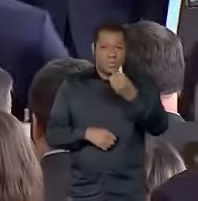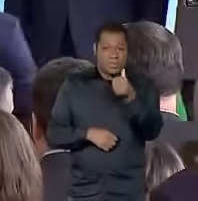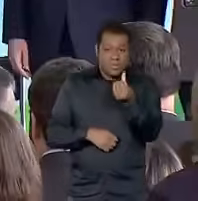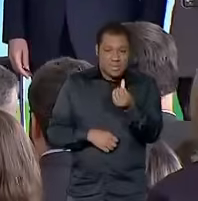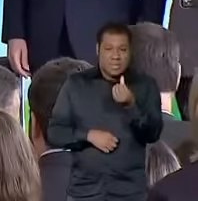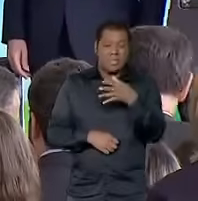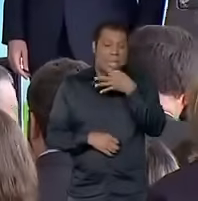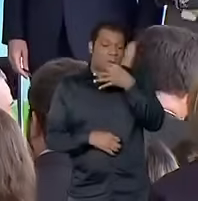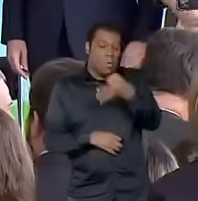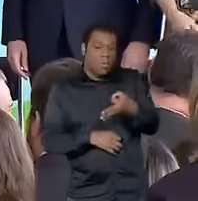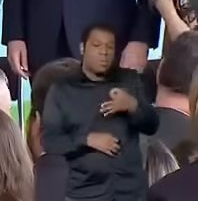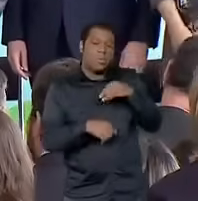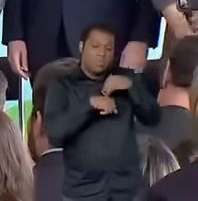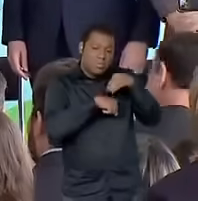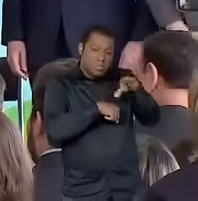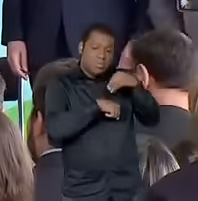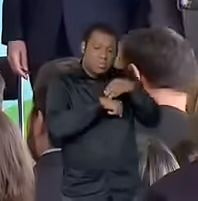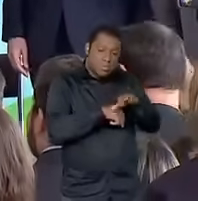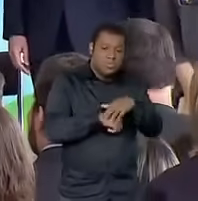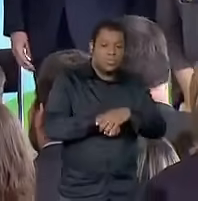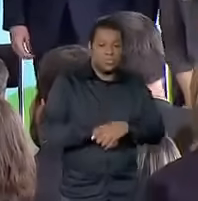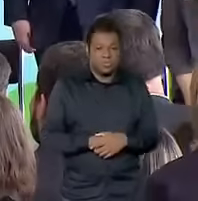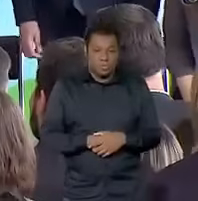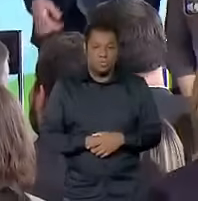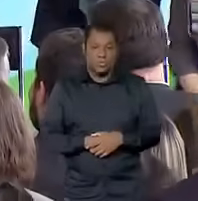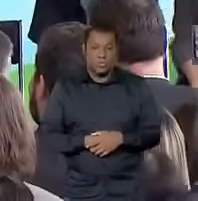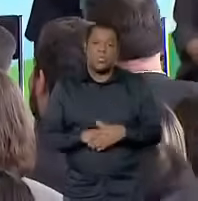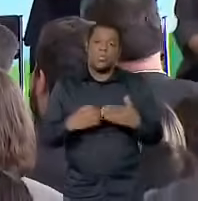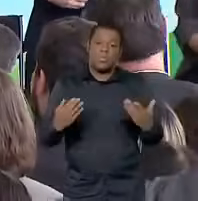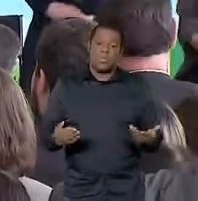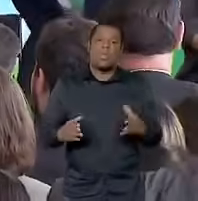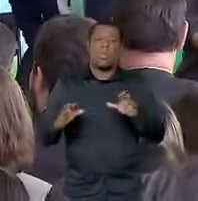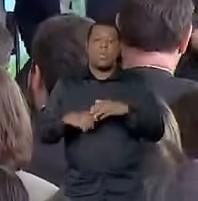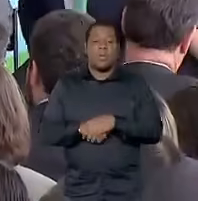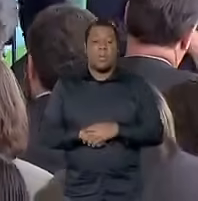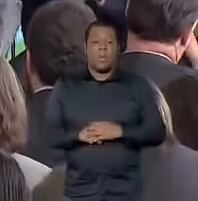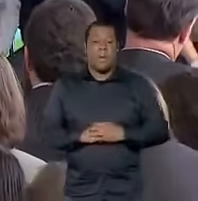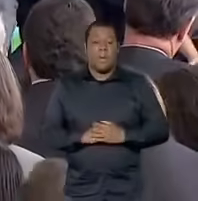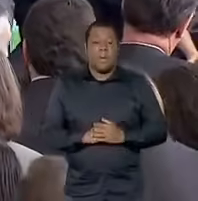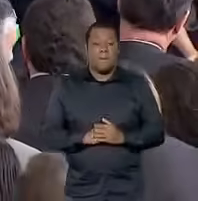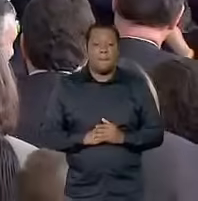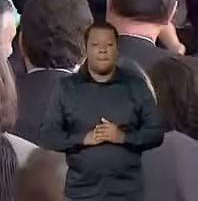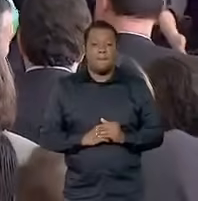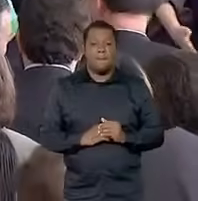programa e ligadas aos movimentos de luta por moradia.